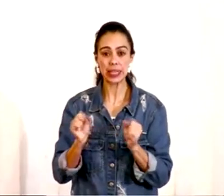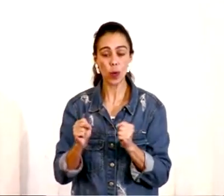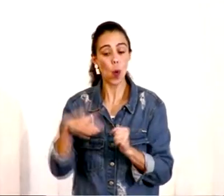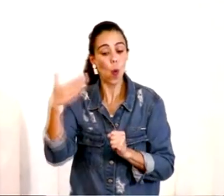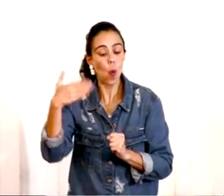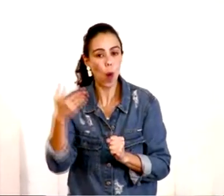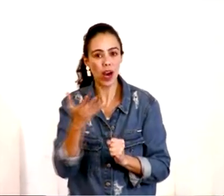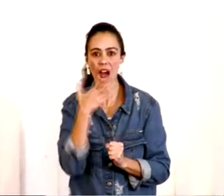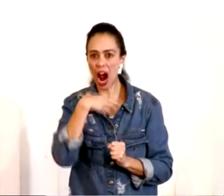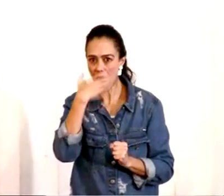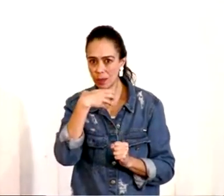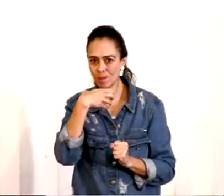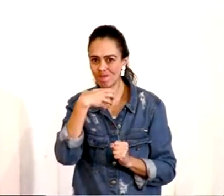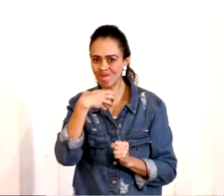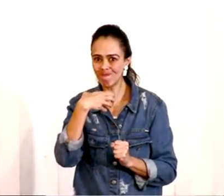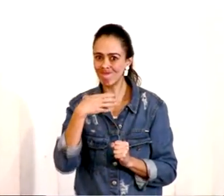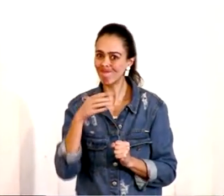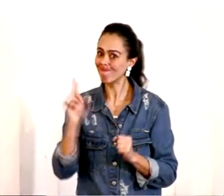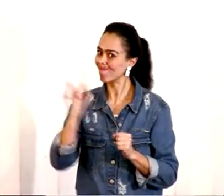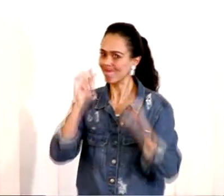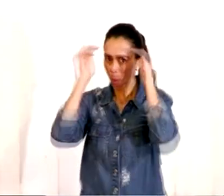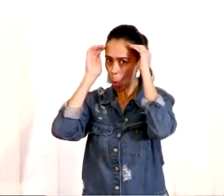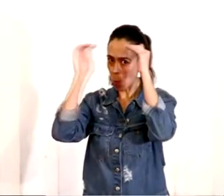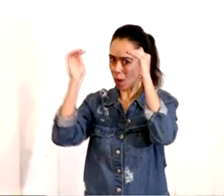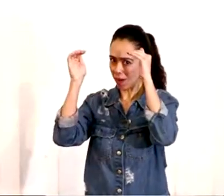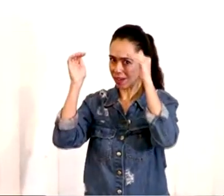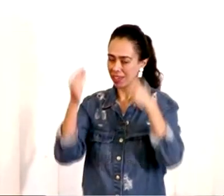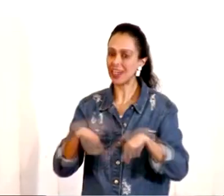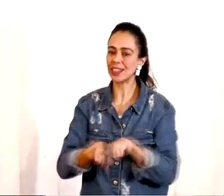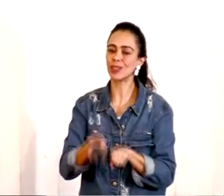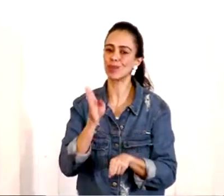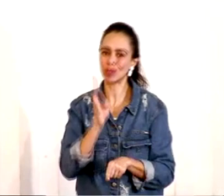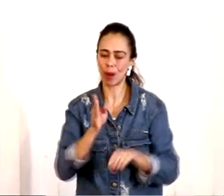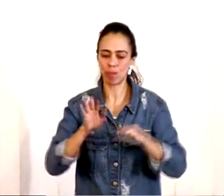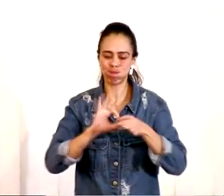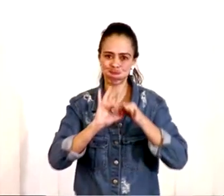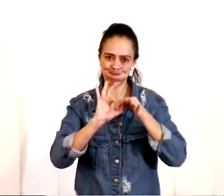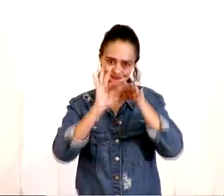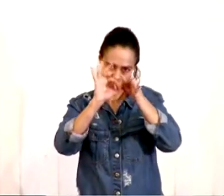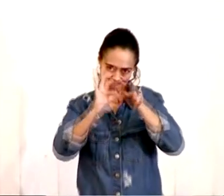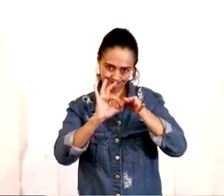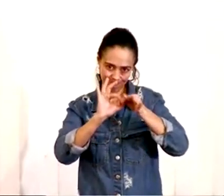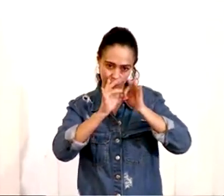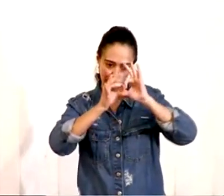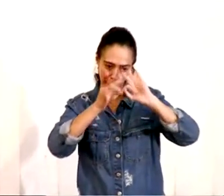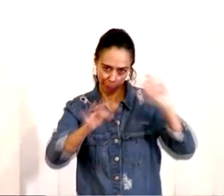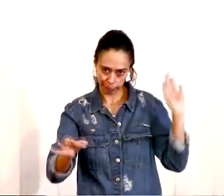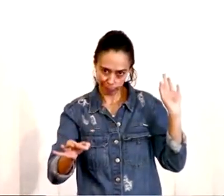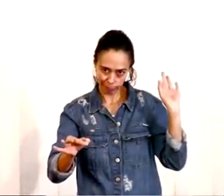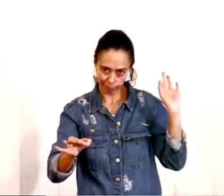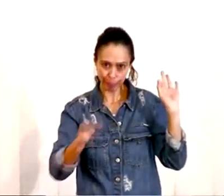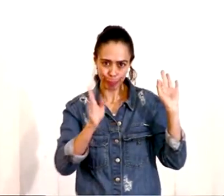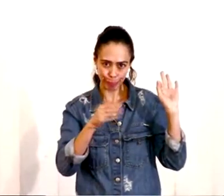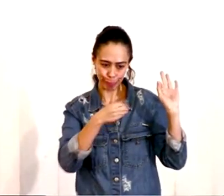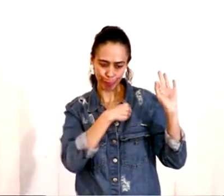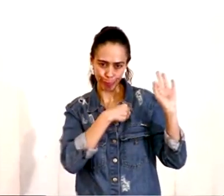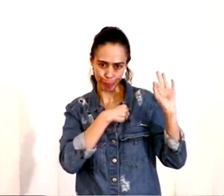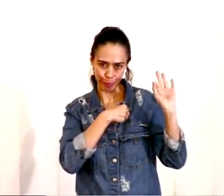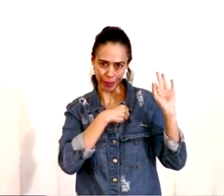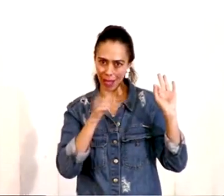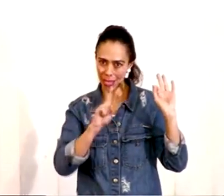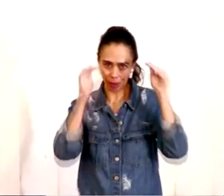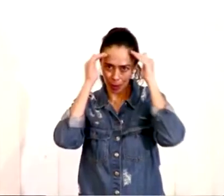de obras. E a consequência disso foi um homem e uma mulher trazendo